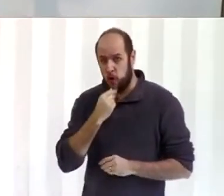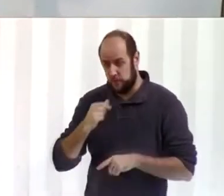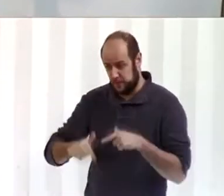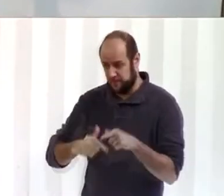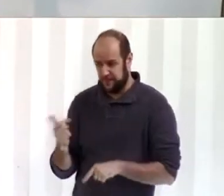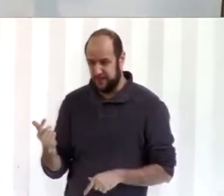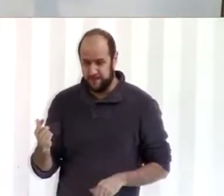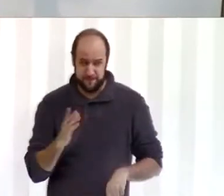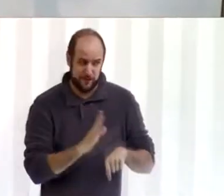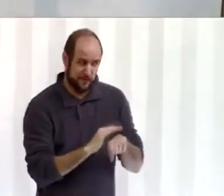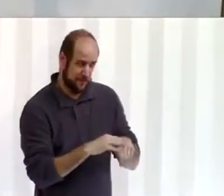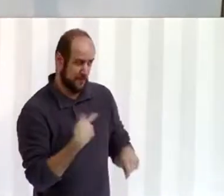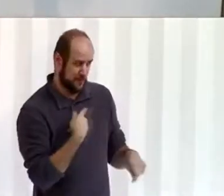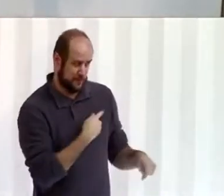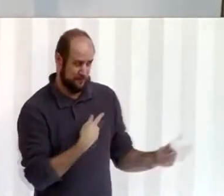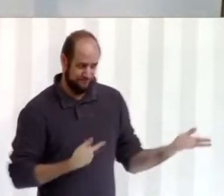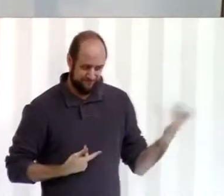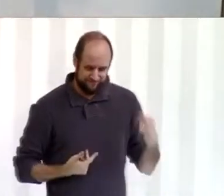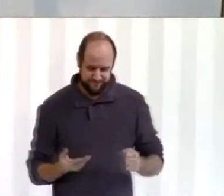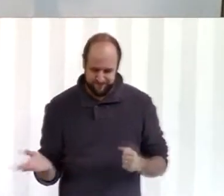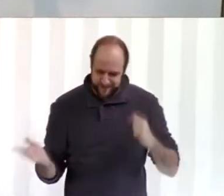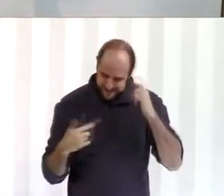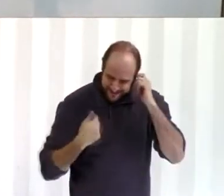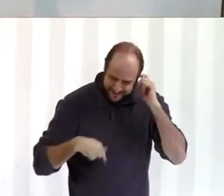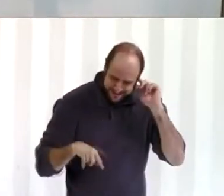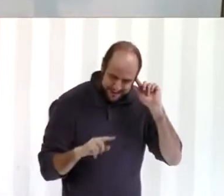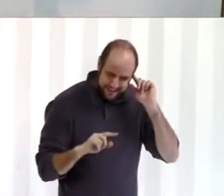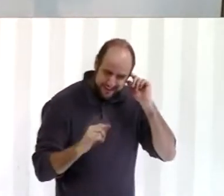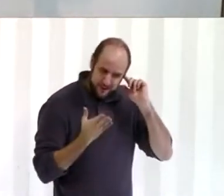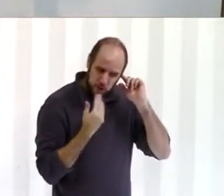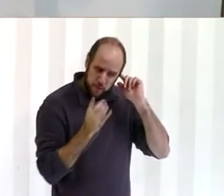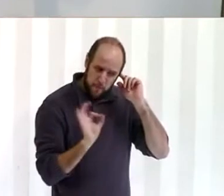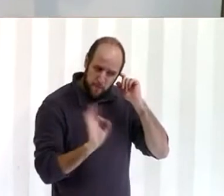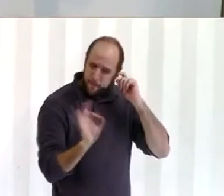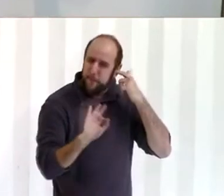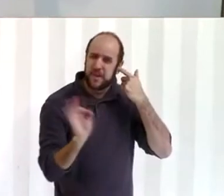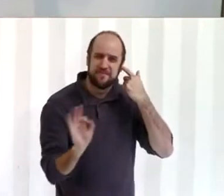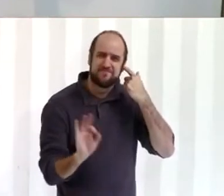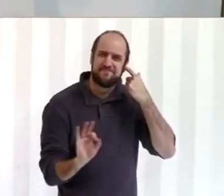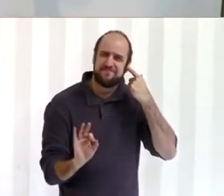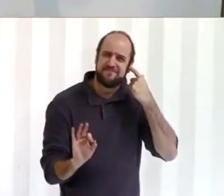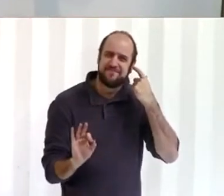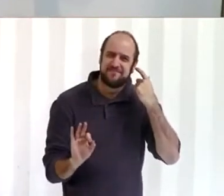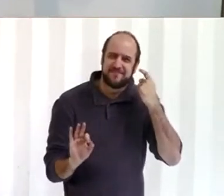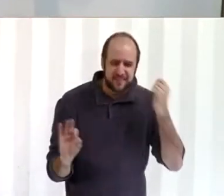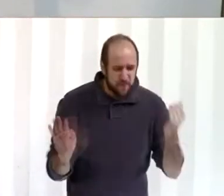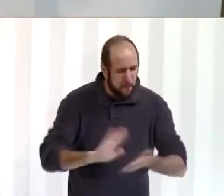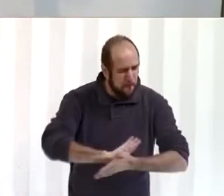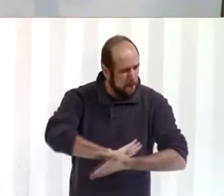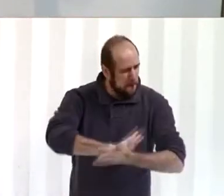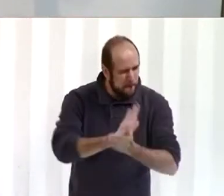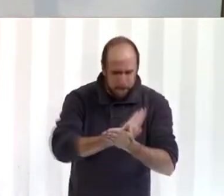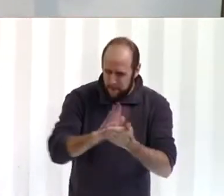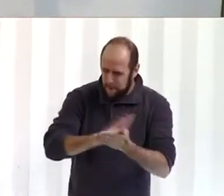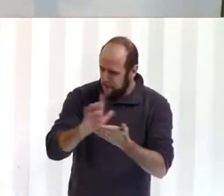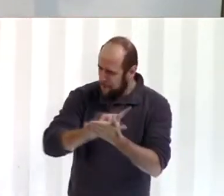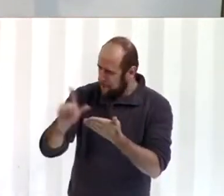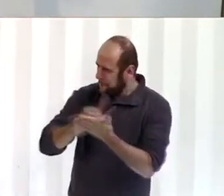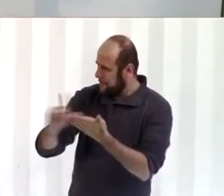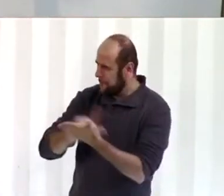assim: George Miller, nós não temos mais comida na despensa, acabou tudo que nós temos